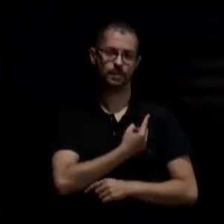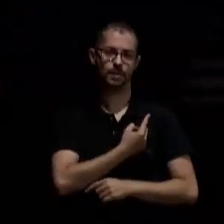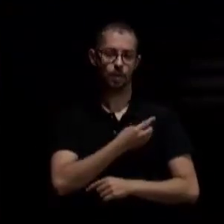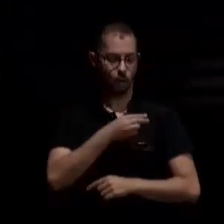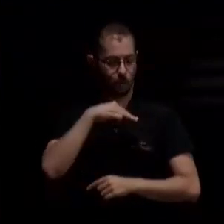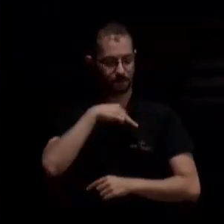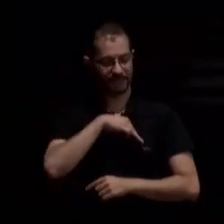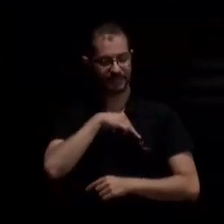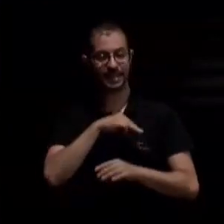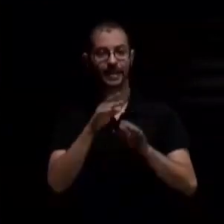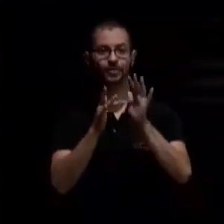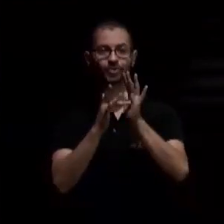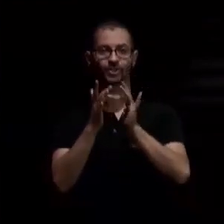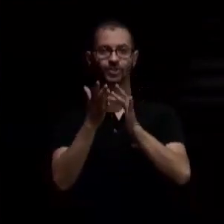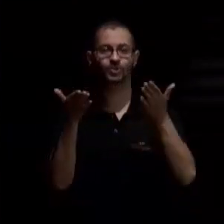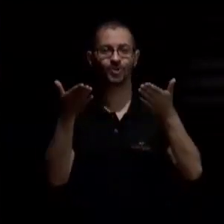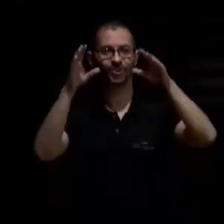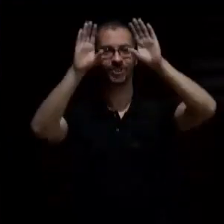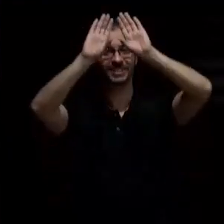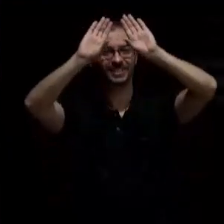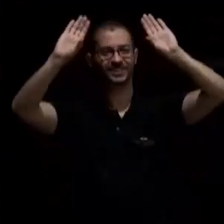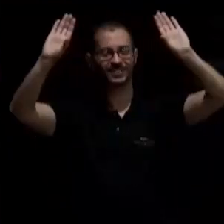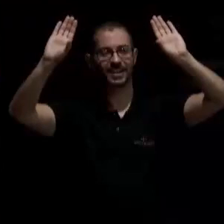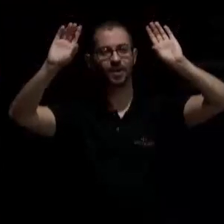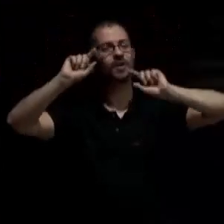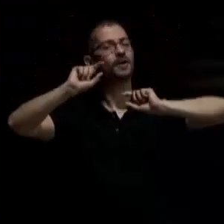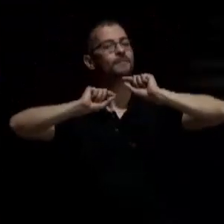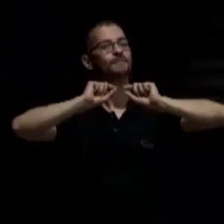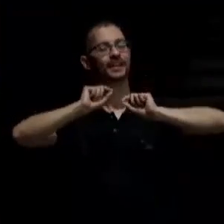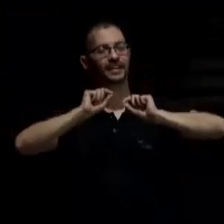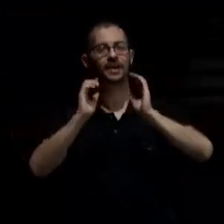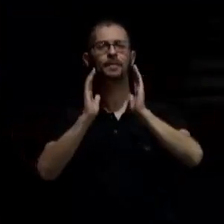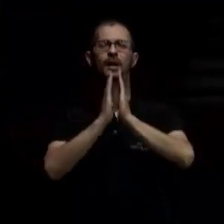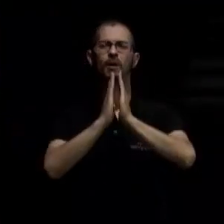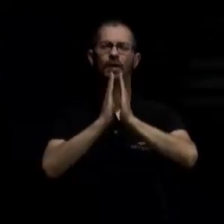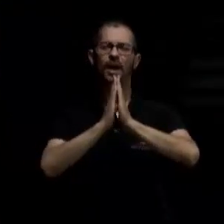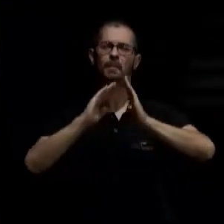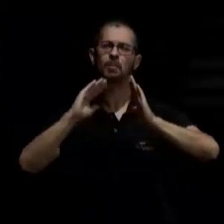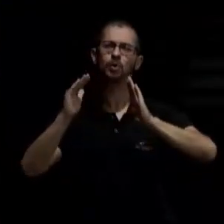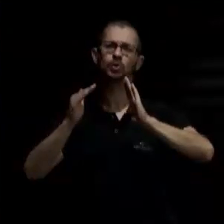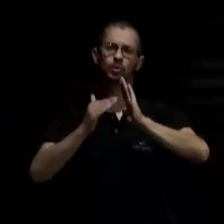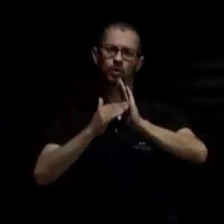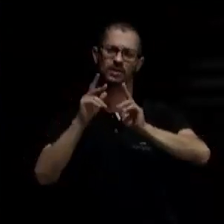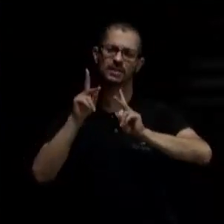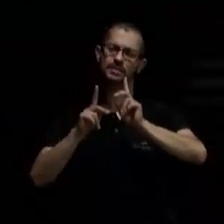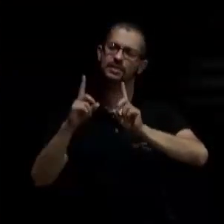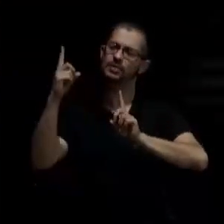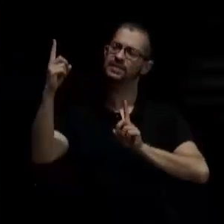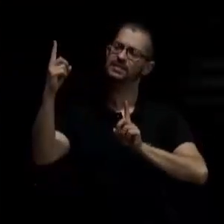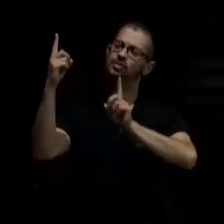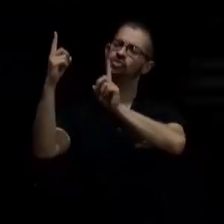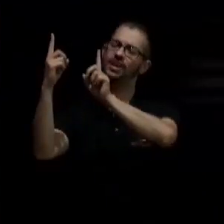Jesus hoje no céu é para interceder por todos aqueles que se chegam a Deus através